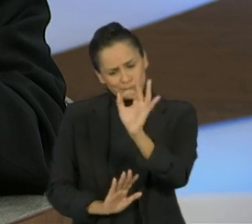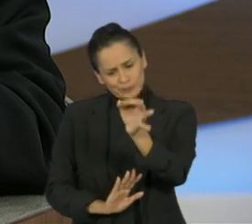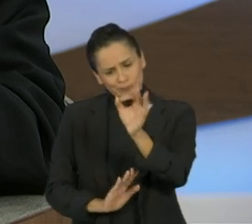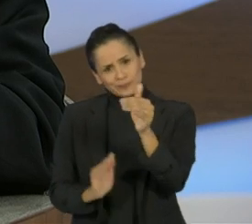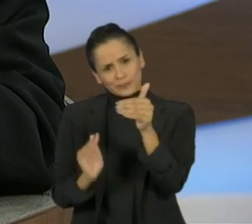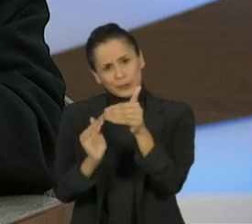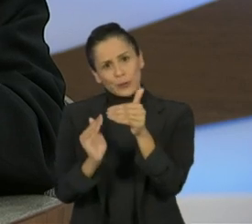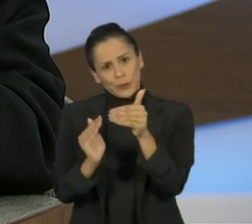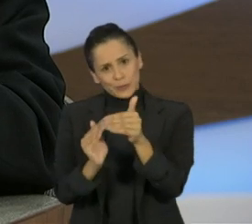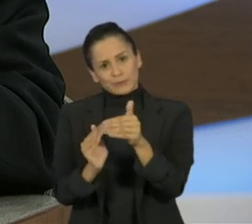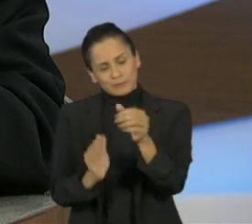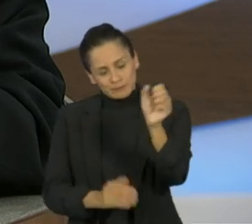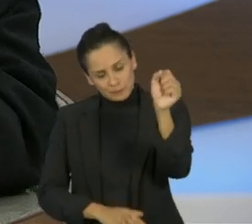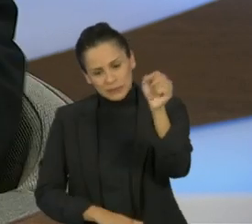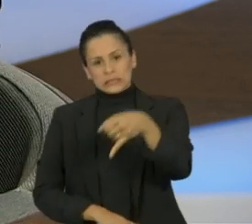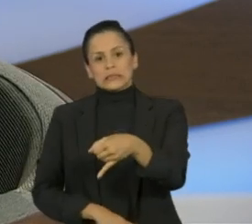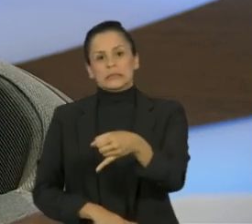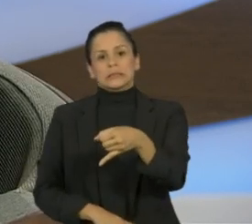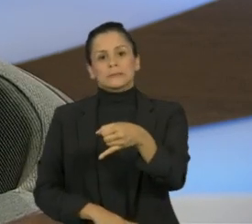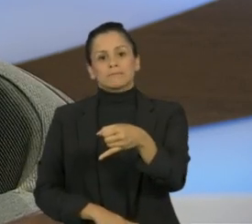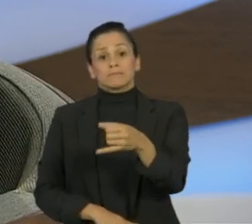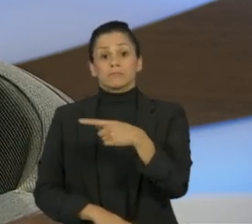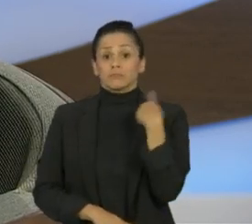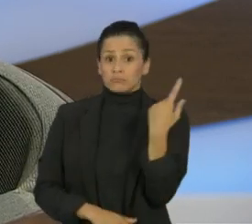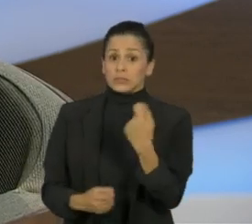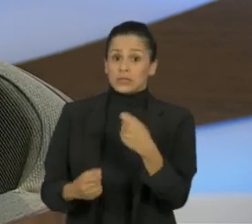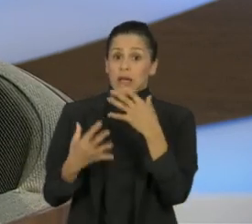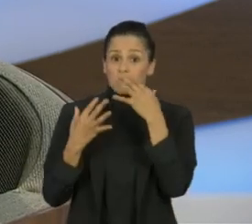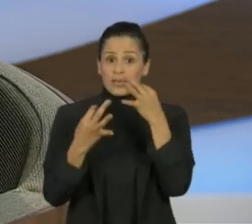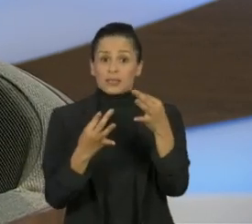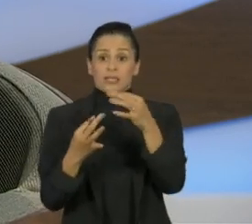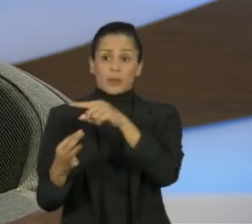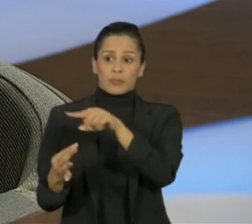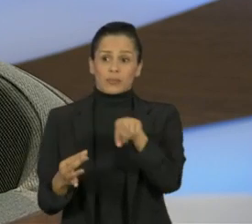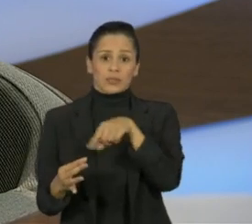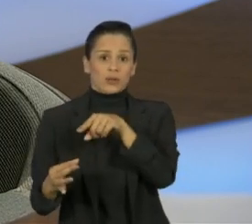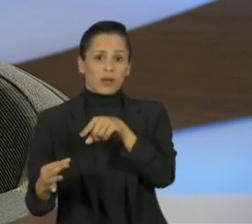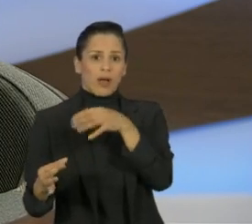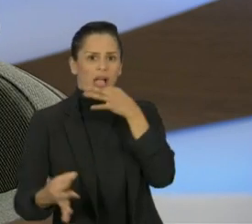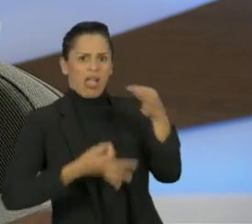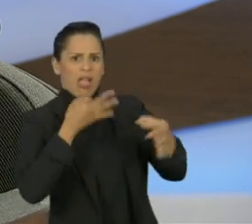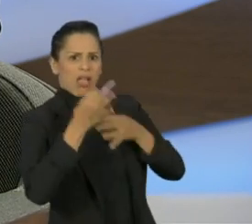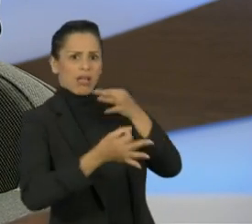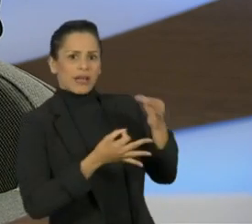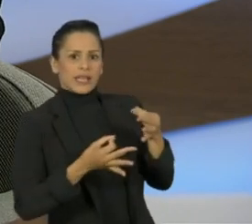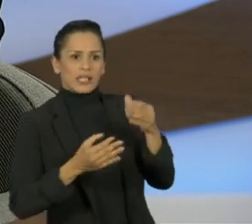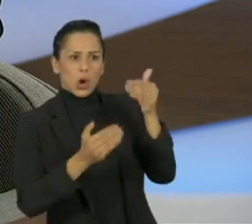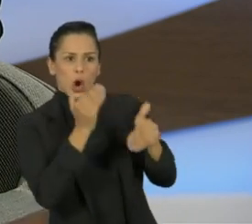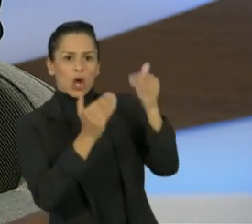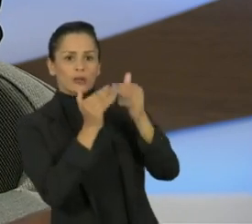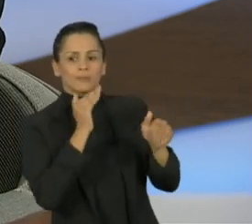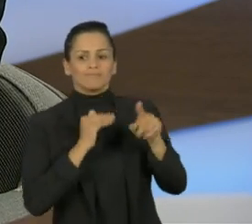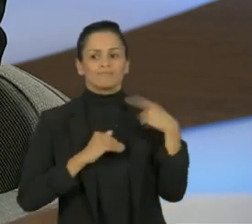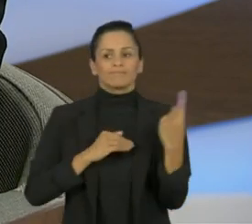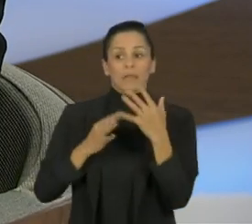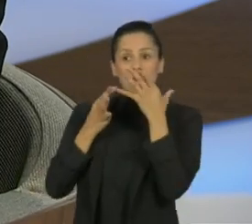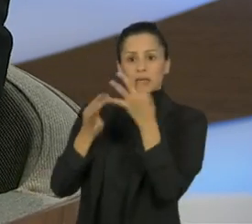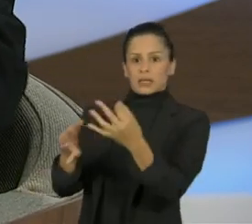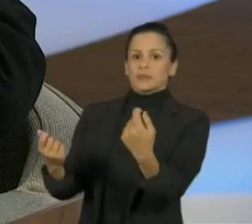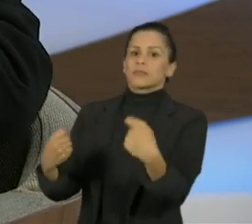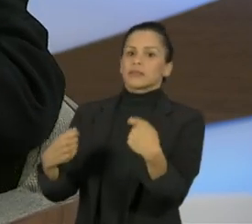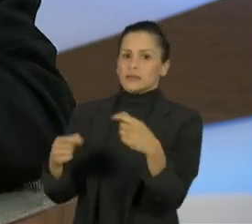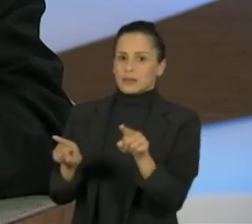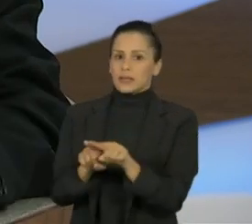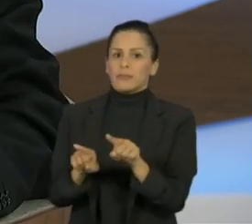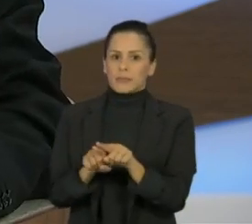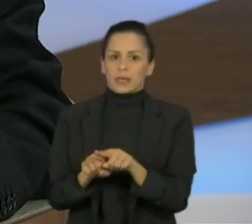gente na vida deve prestar atenção às críticas fundadas e feitas por observadores e honestos e